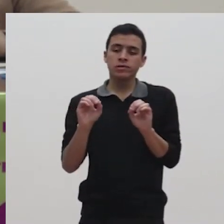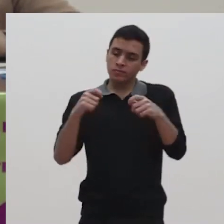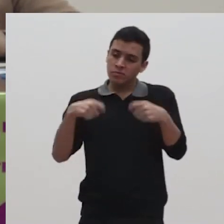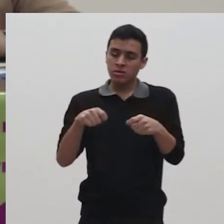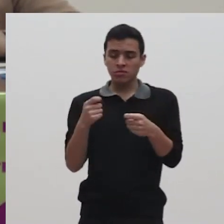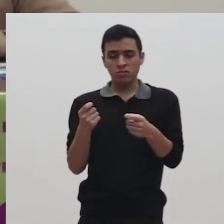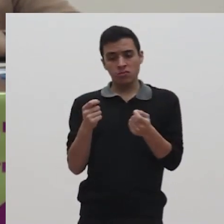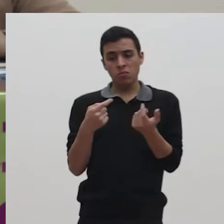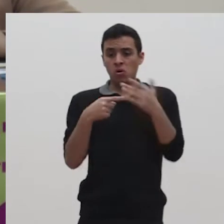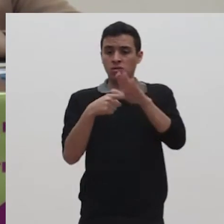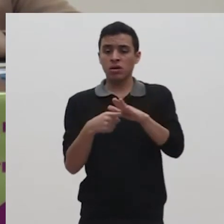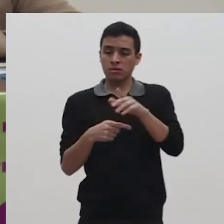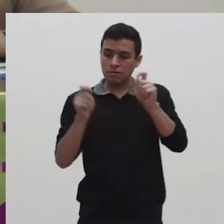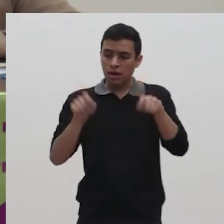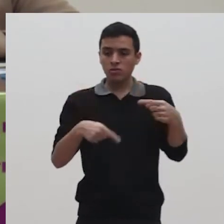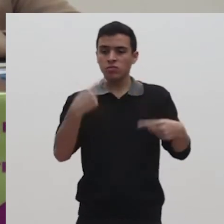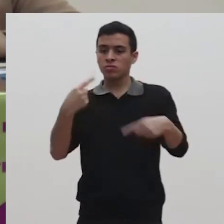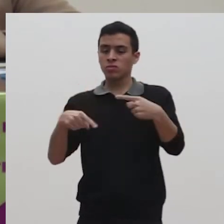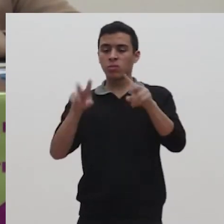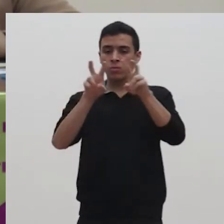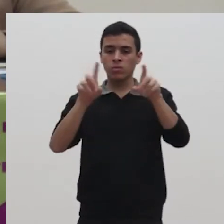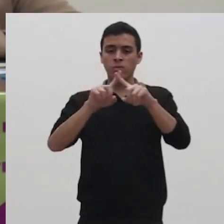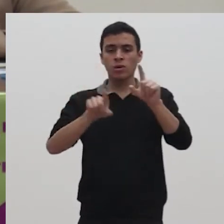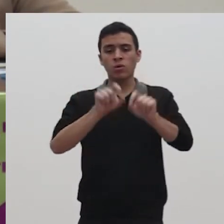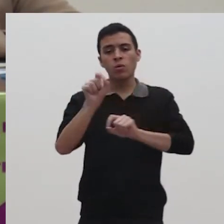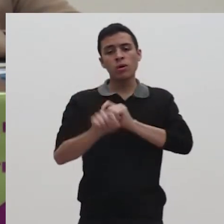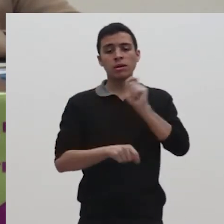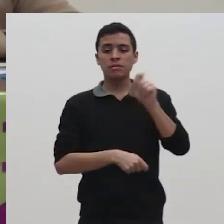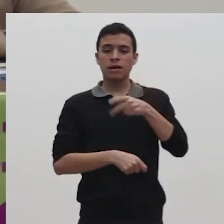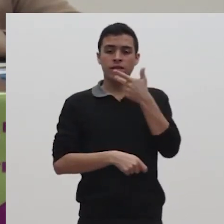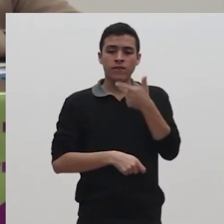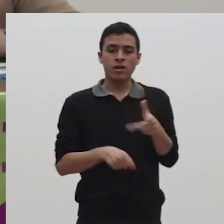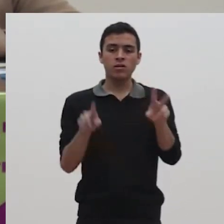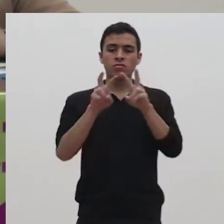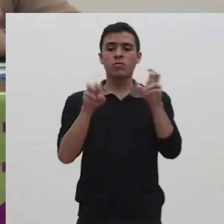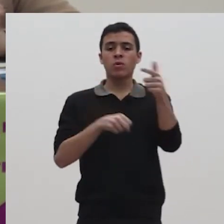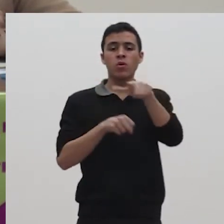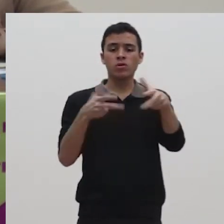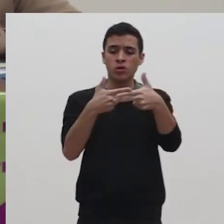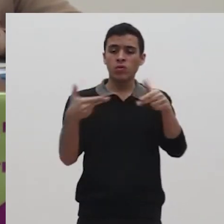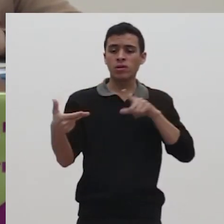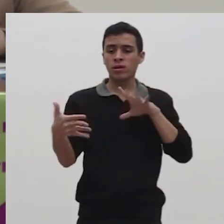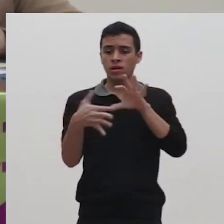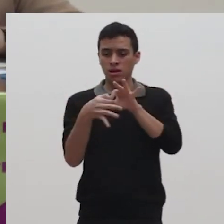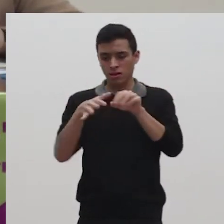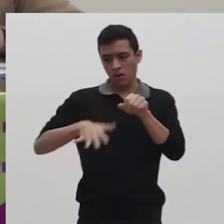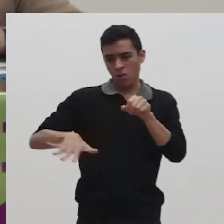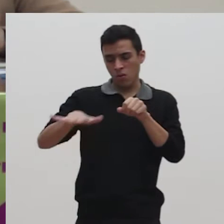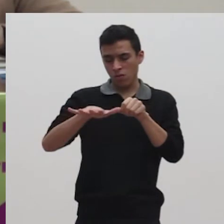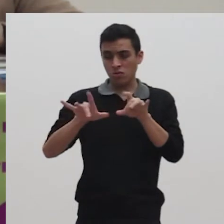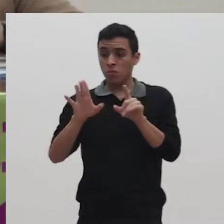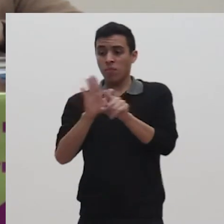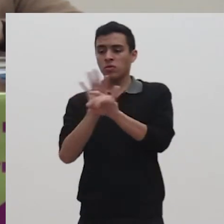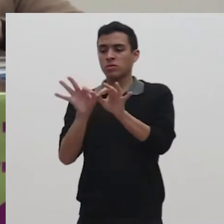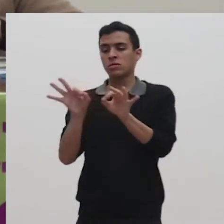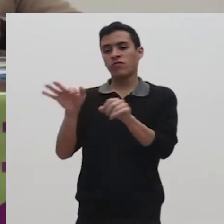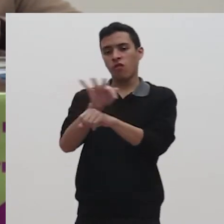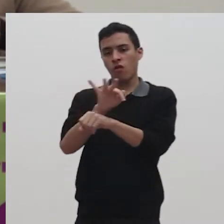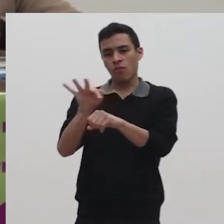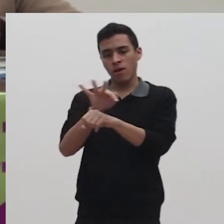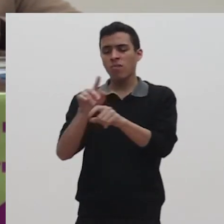sido citado, porque daí a gente poderia discutir o assunto, né? Mas para falar sobre uma outra coisa que é coligada a essa, então, para além dessa pergunta